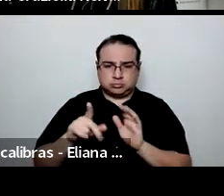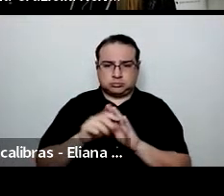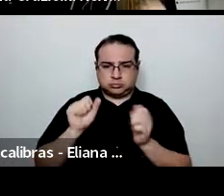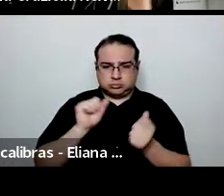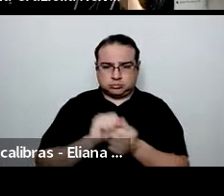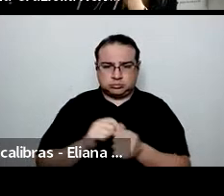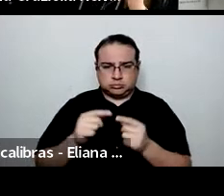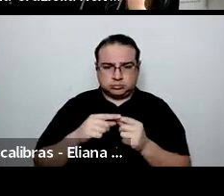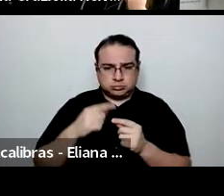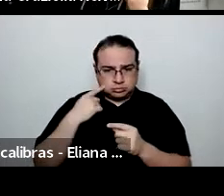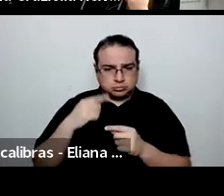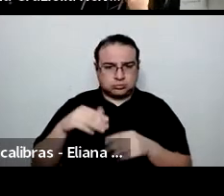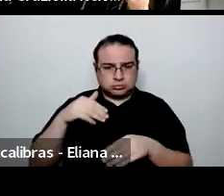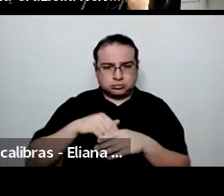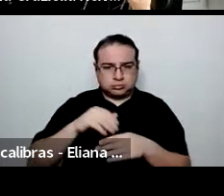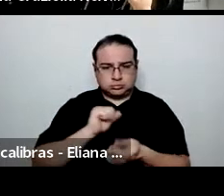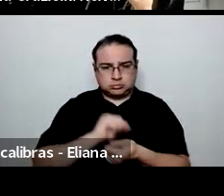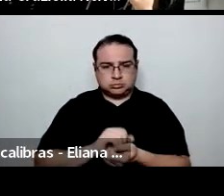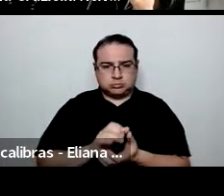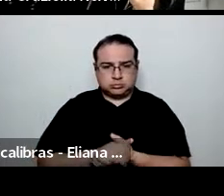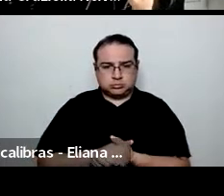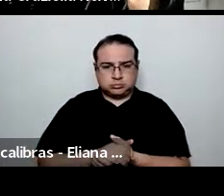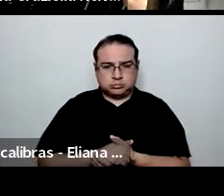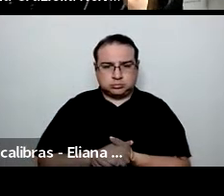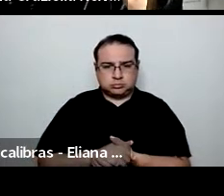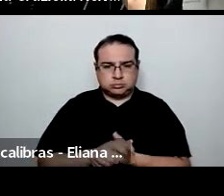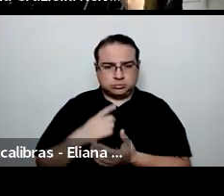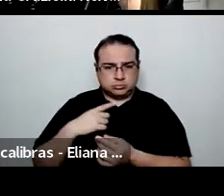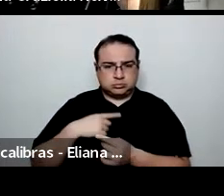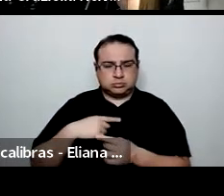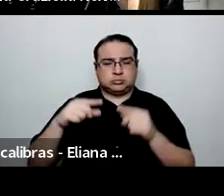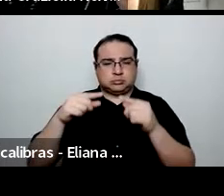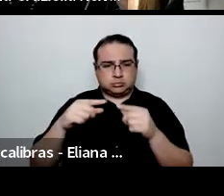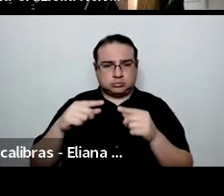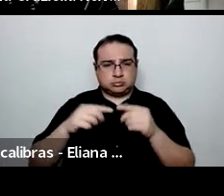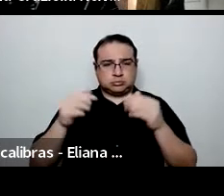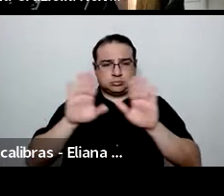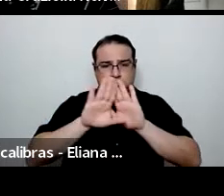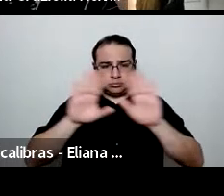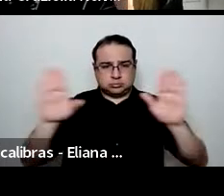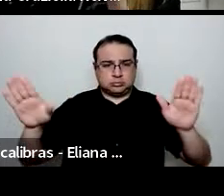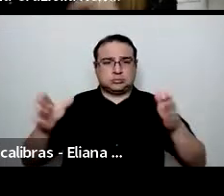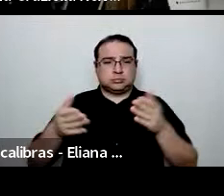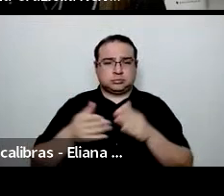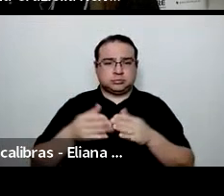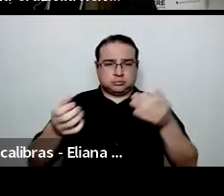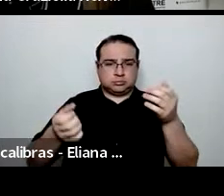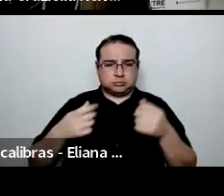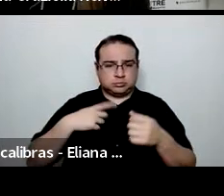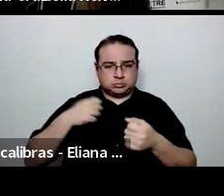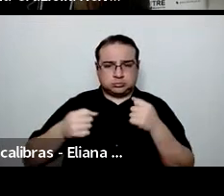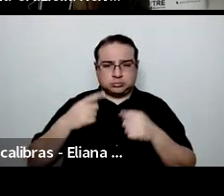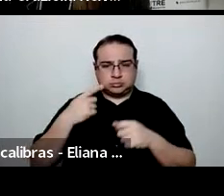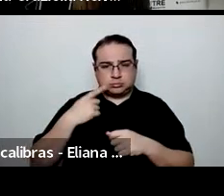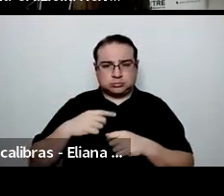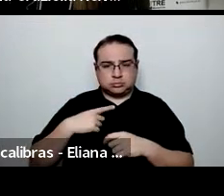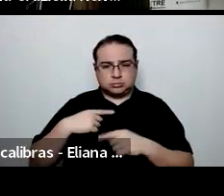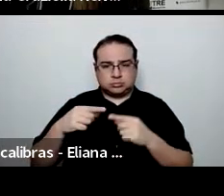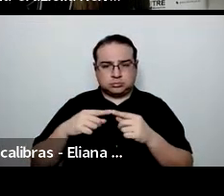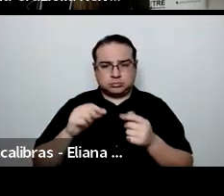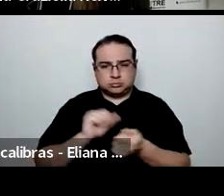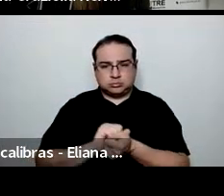eleitoral o período de campanha que o sujeito adesiva a parte traseira do seu o sorteio